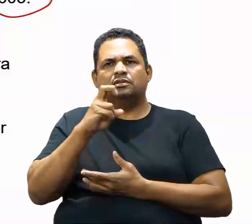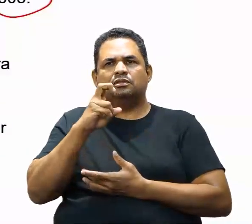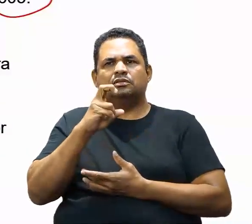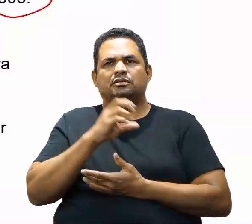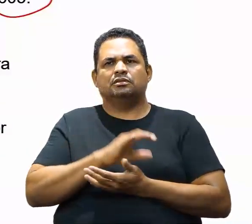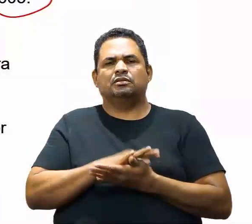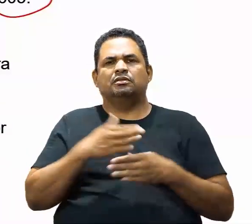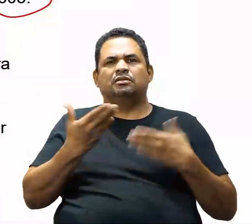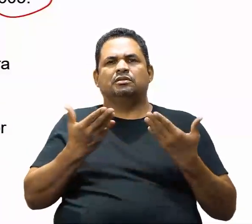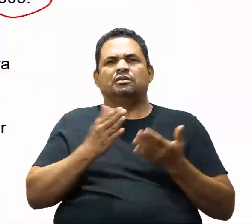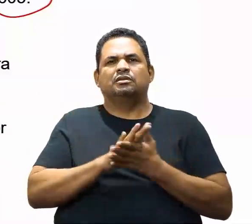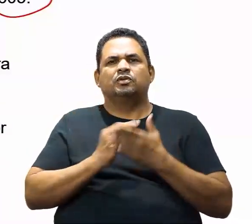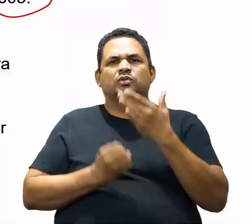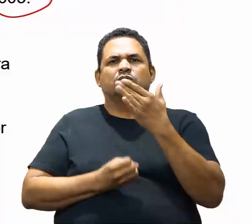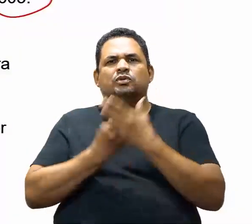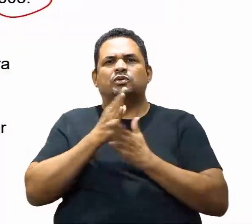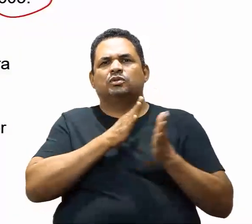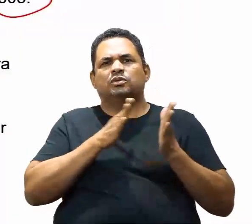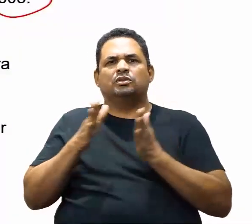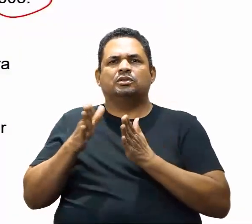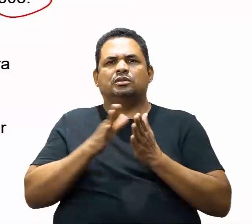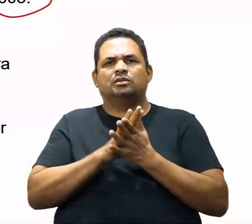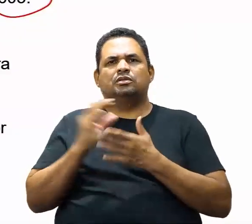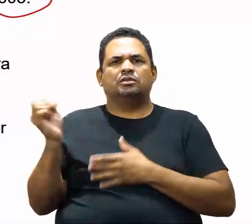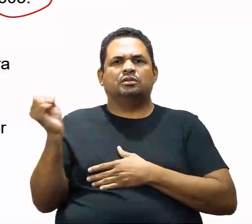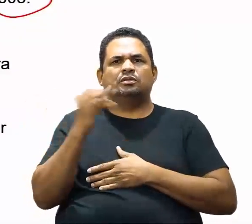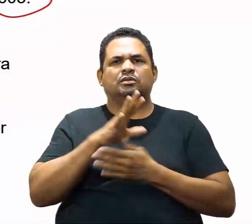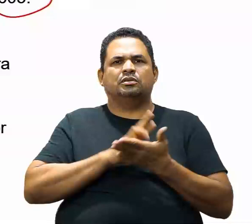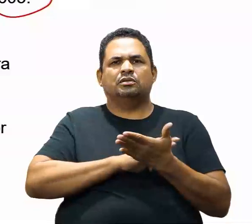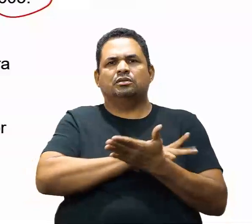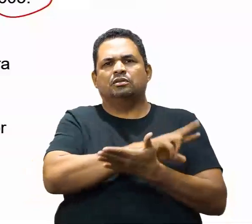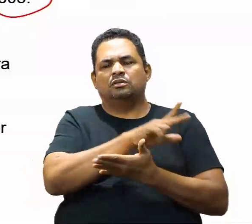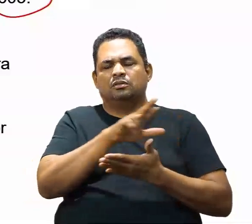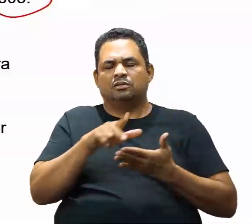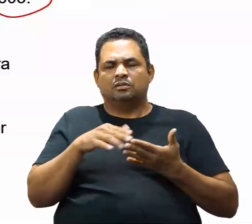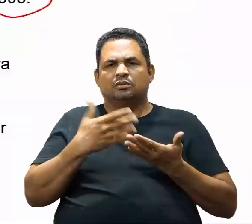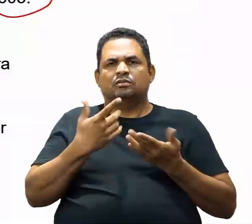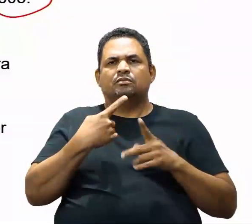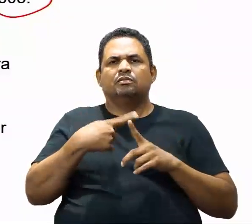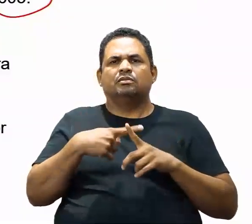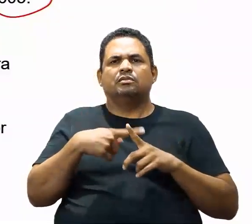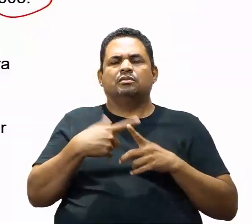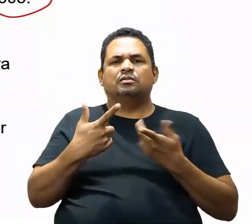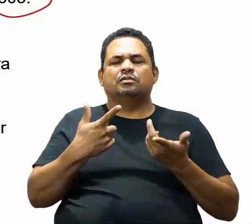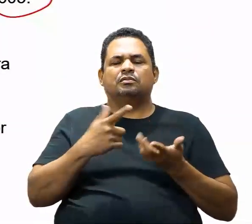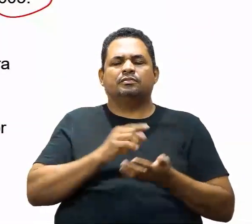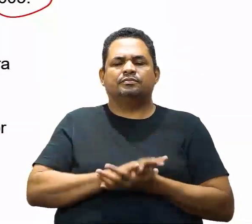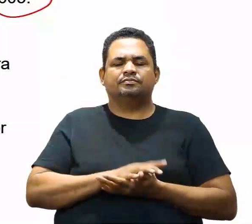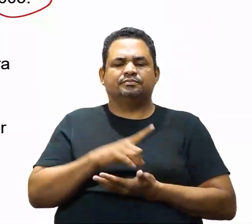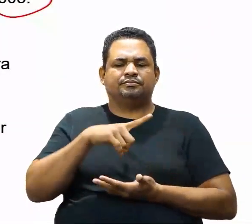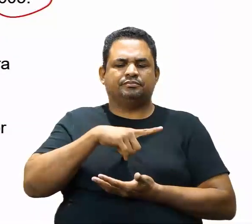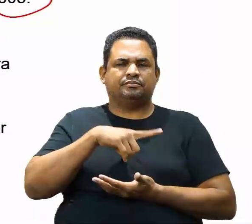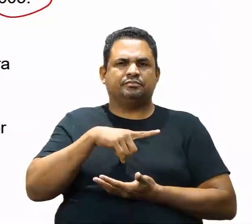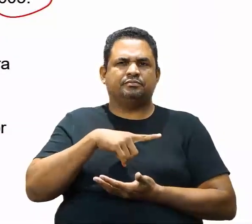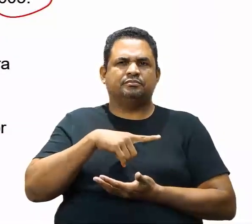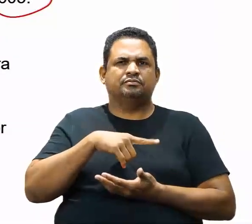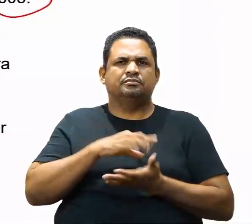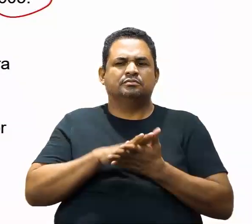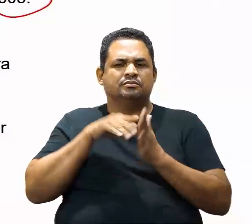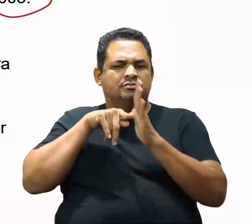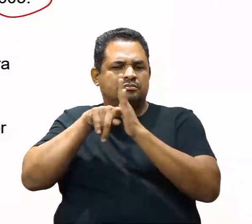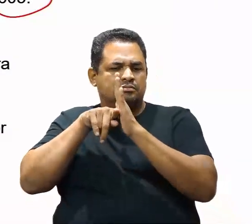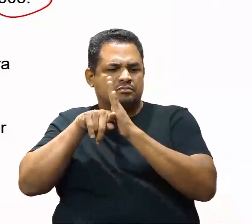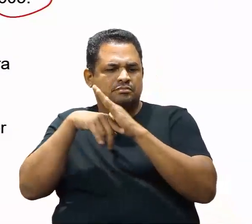E ele surge em um período de grande inovação, por isso que ele é traduzido. Porque existem aí várias análises